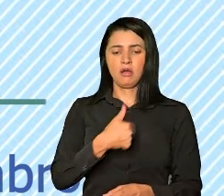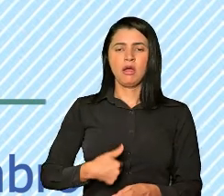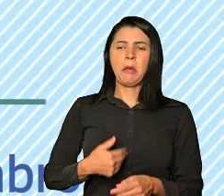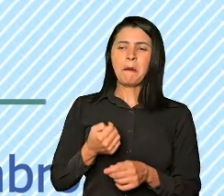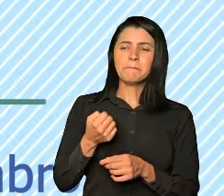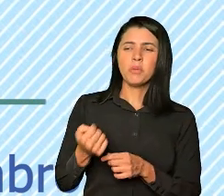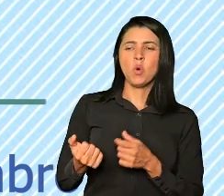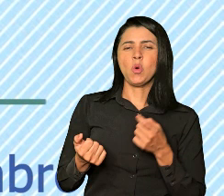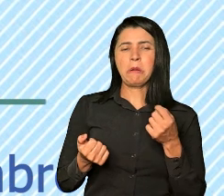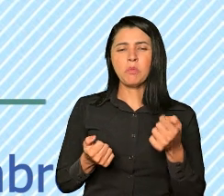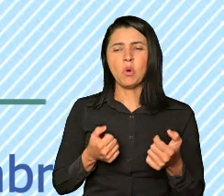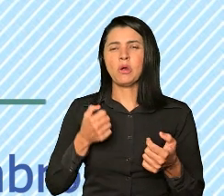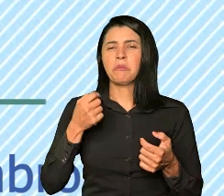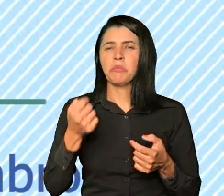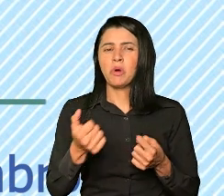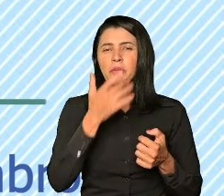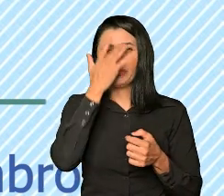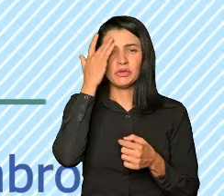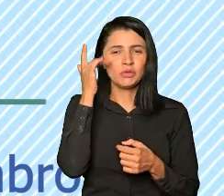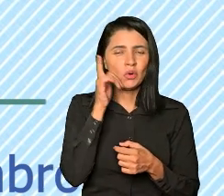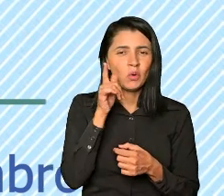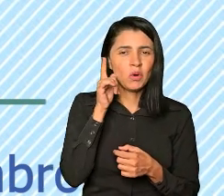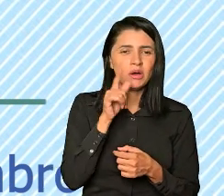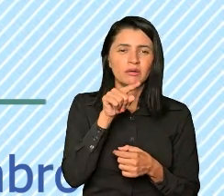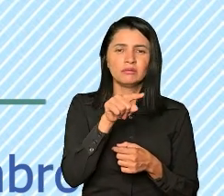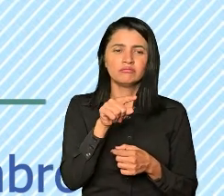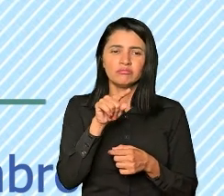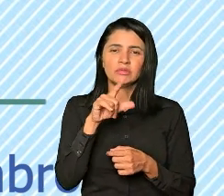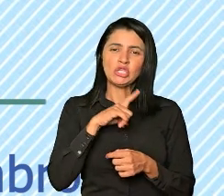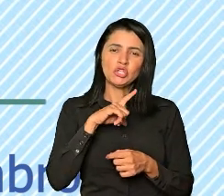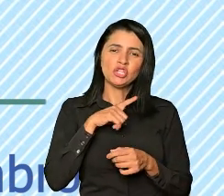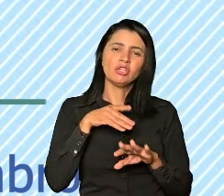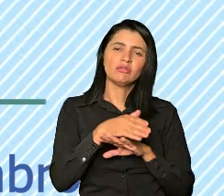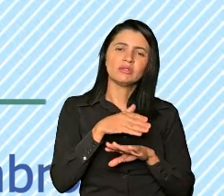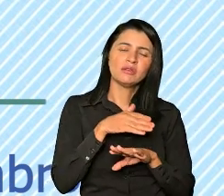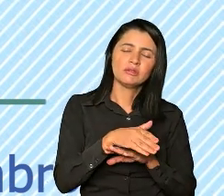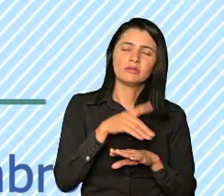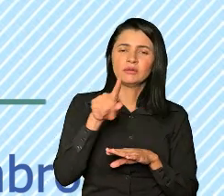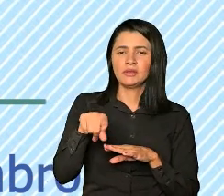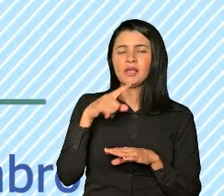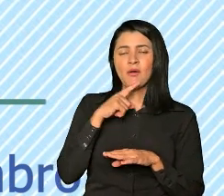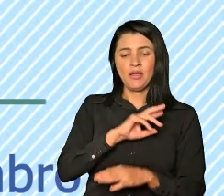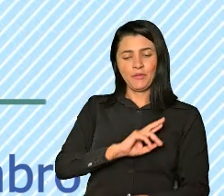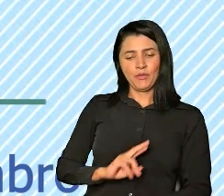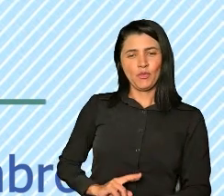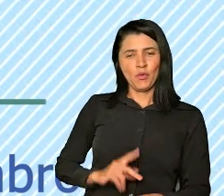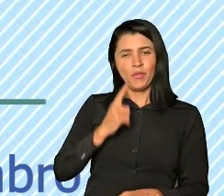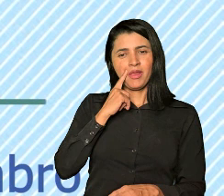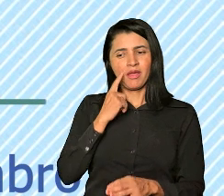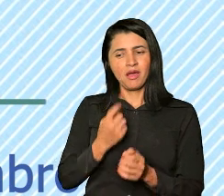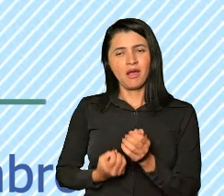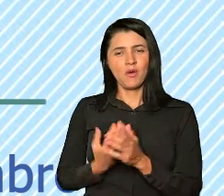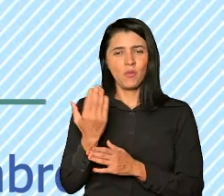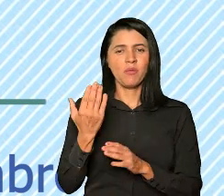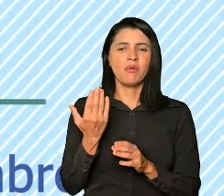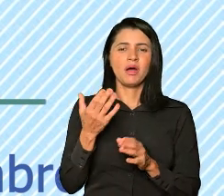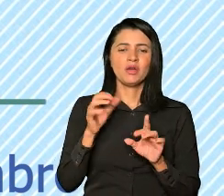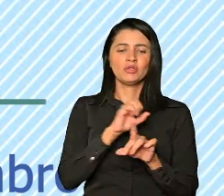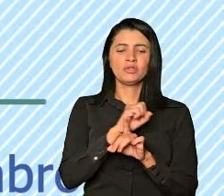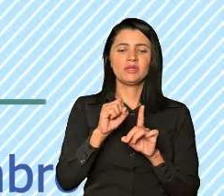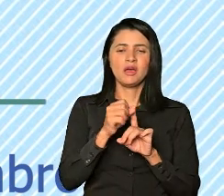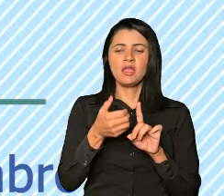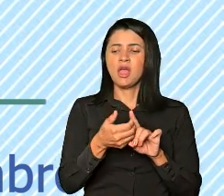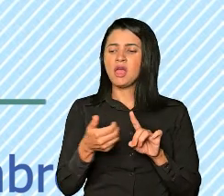poucos, né? A República nasce sob a égide de uma exclusão social,